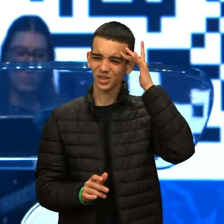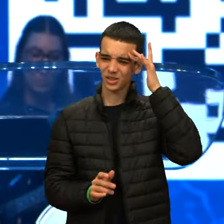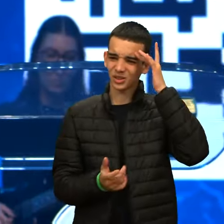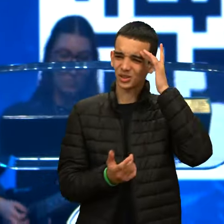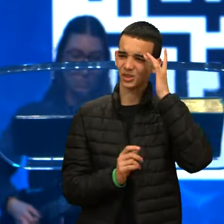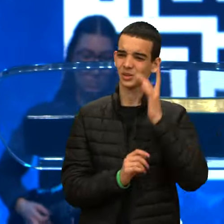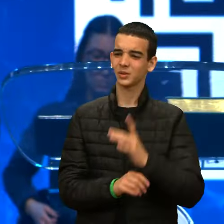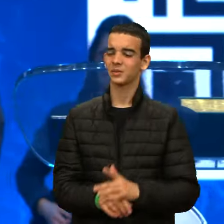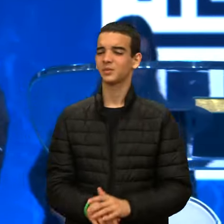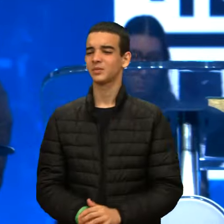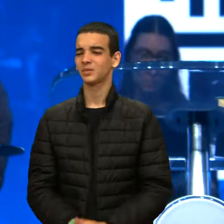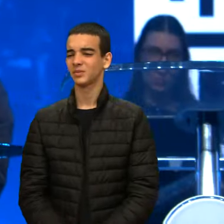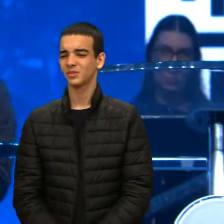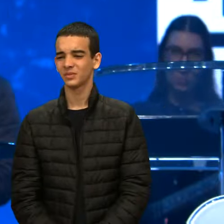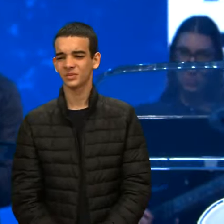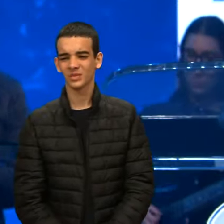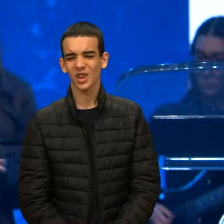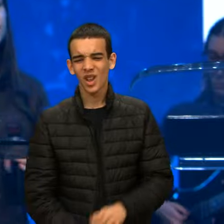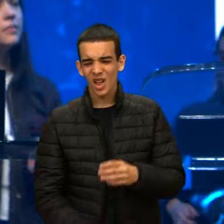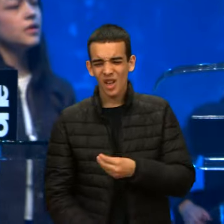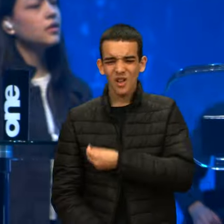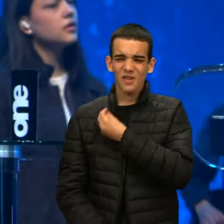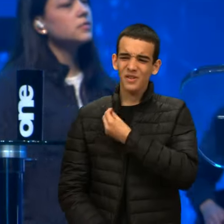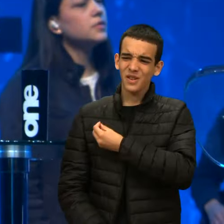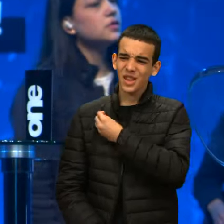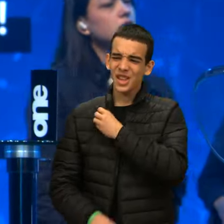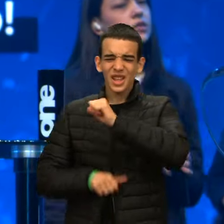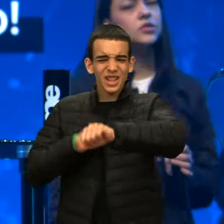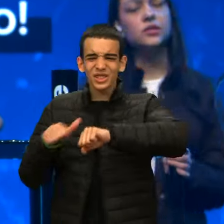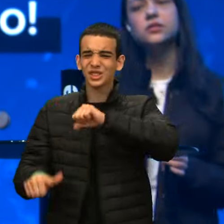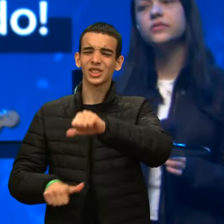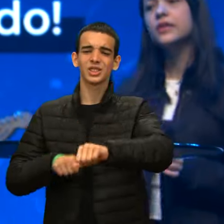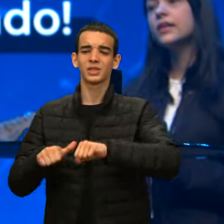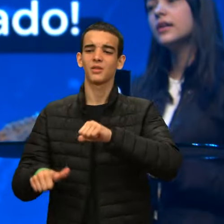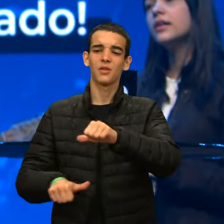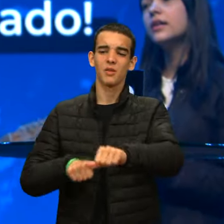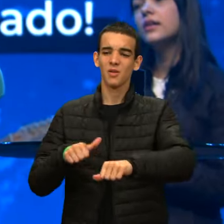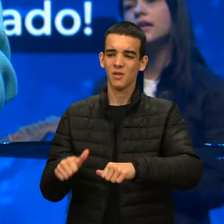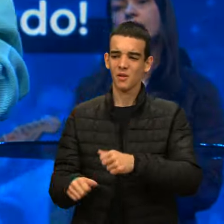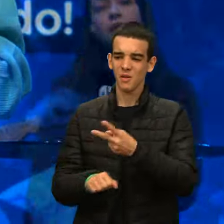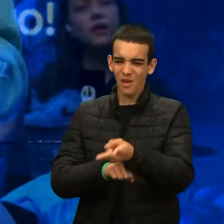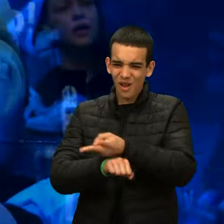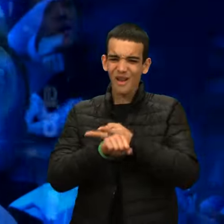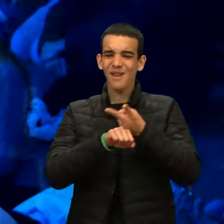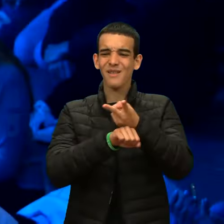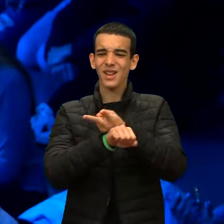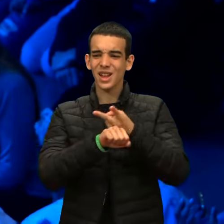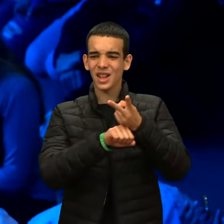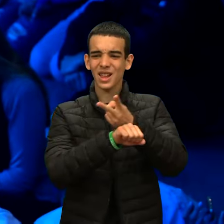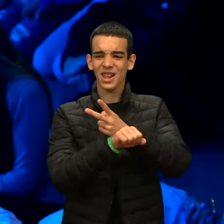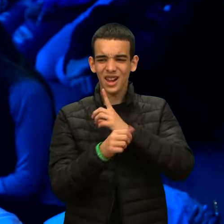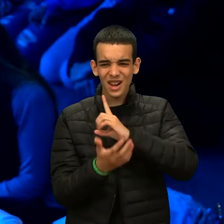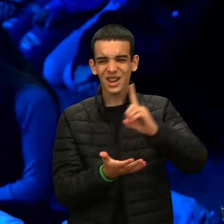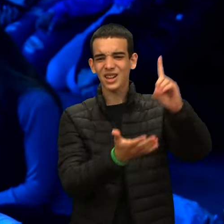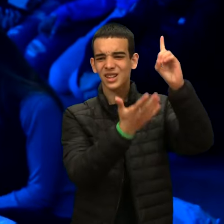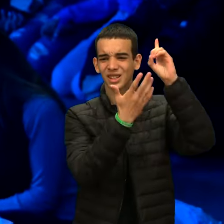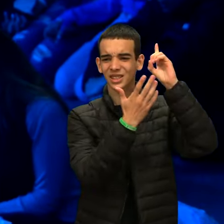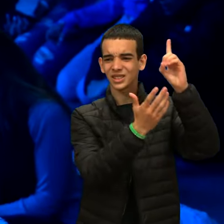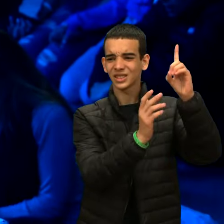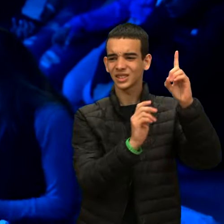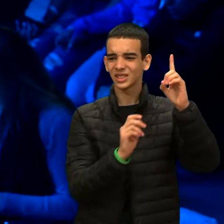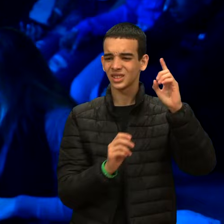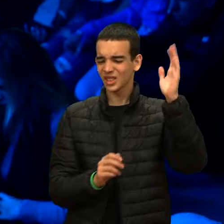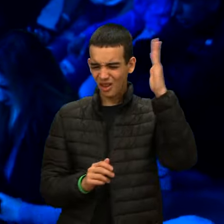Deus, decidindo que vai te buscar, Jesus. Decidindo que vai honrar o Senhor, Deus. Não só nas